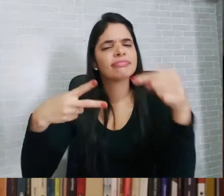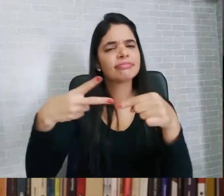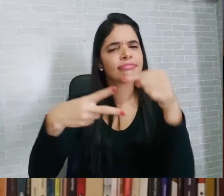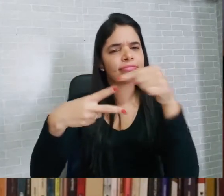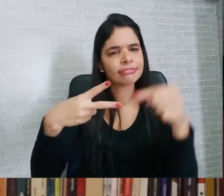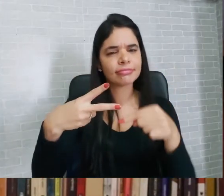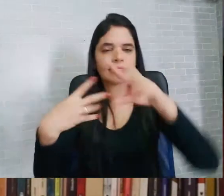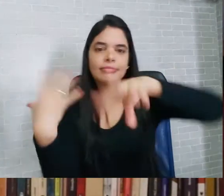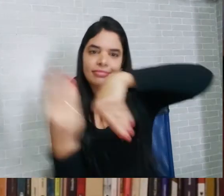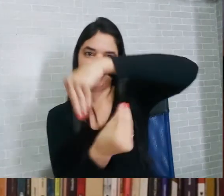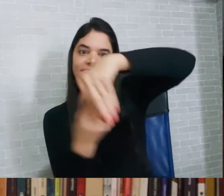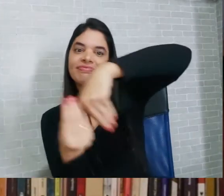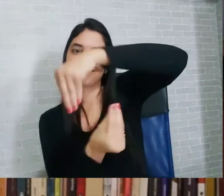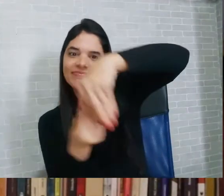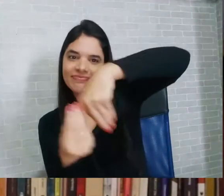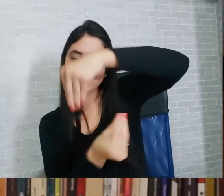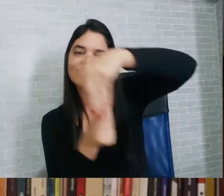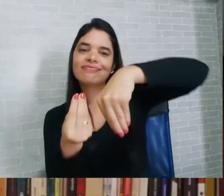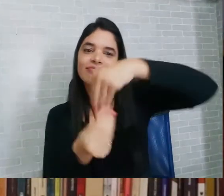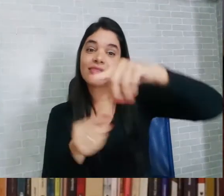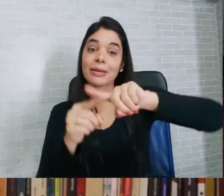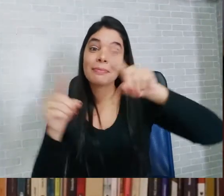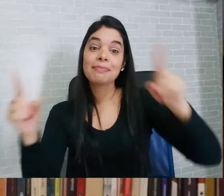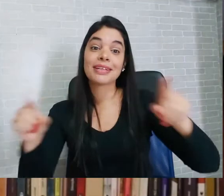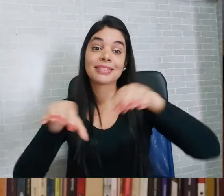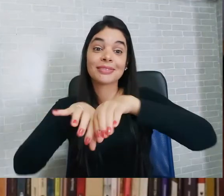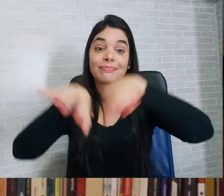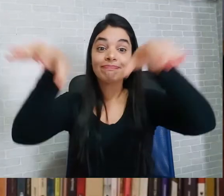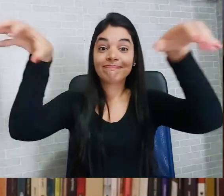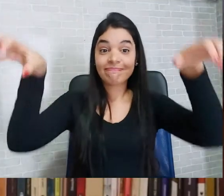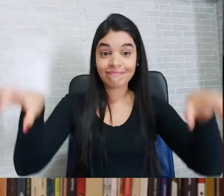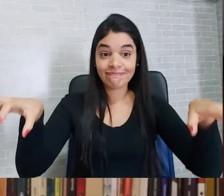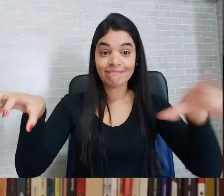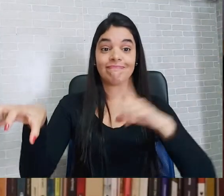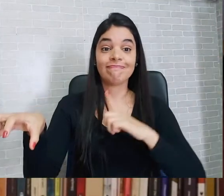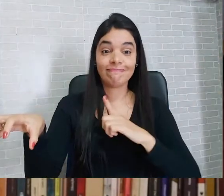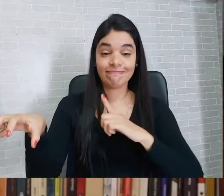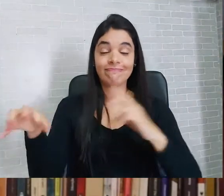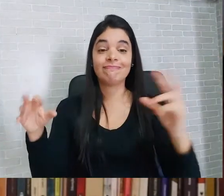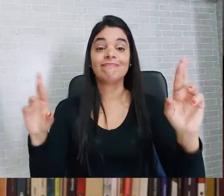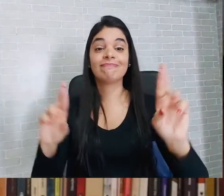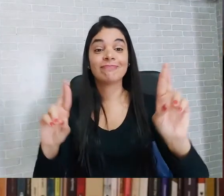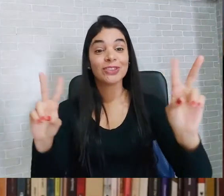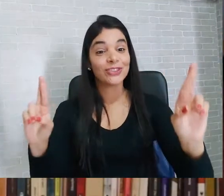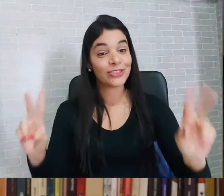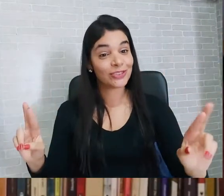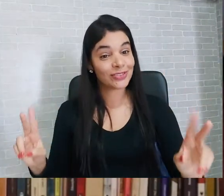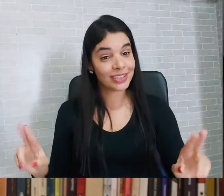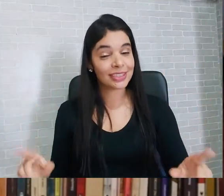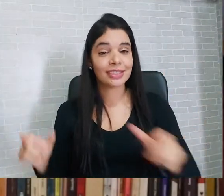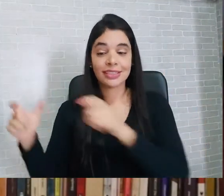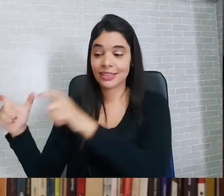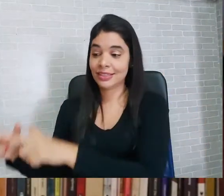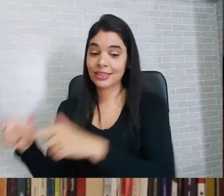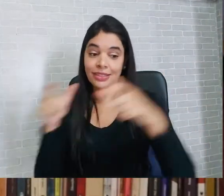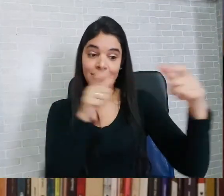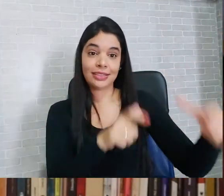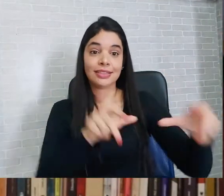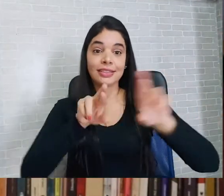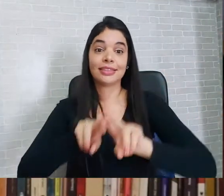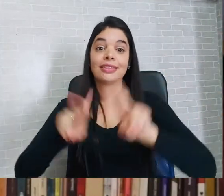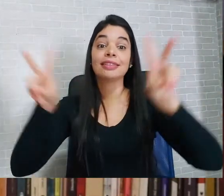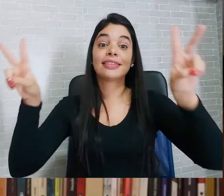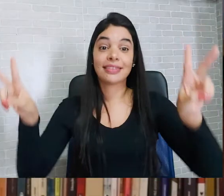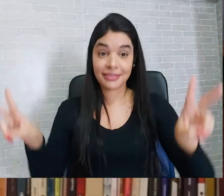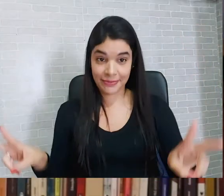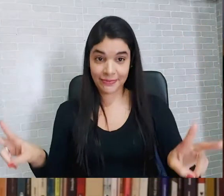elas conversam entre si, mas elas são distintivas, elas têm diferenças, elas têm localizações e geografias